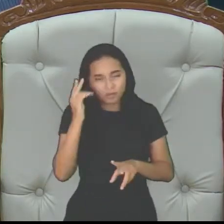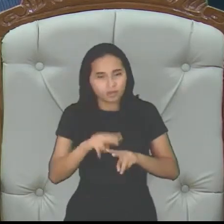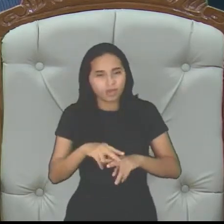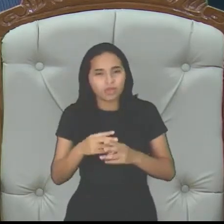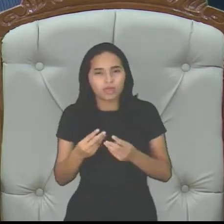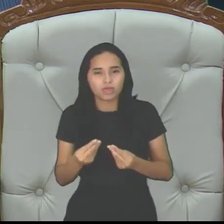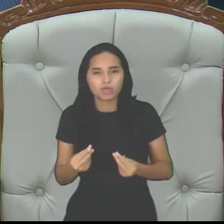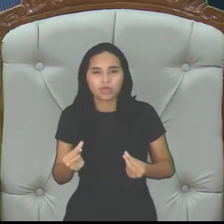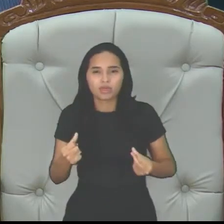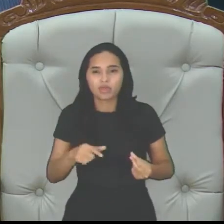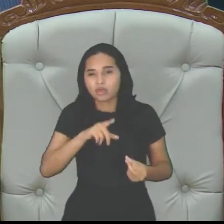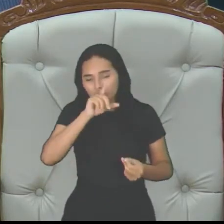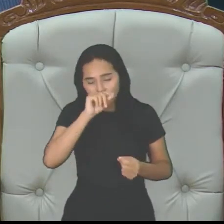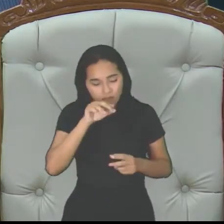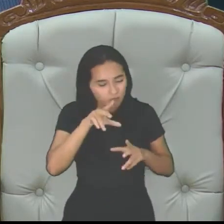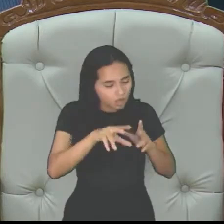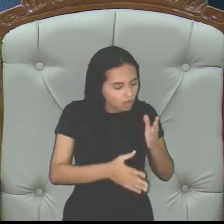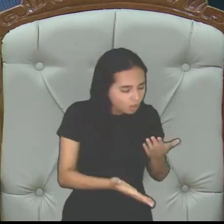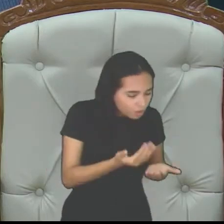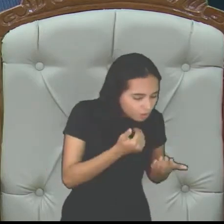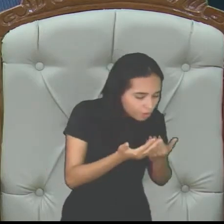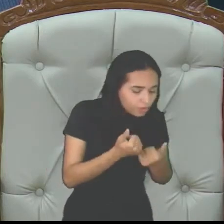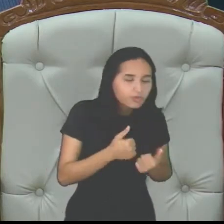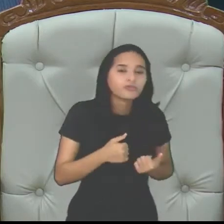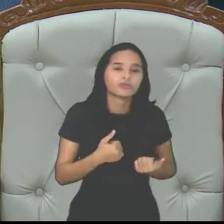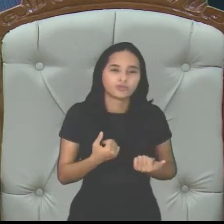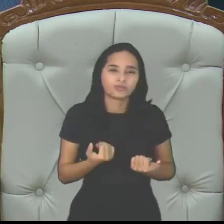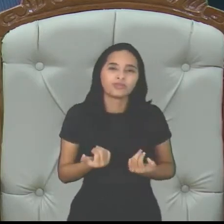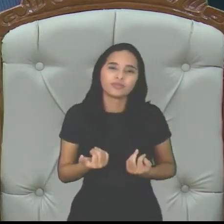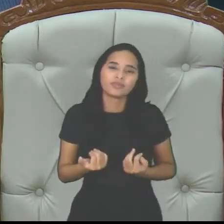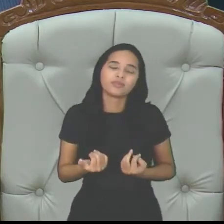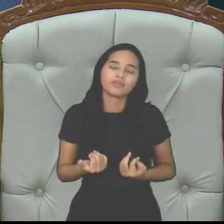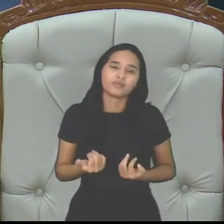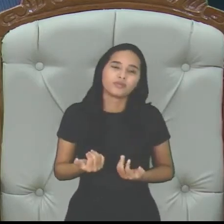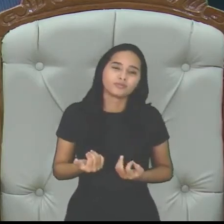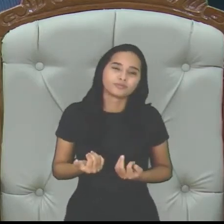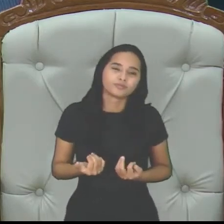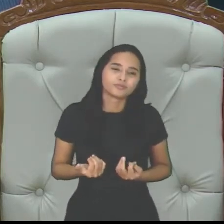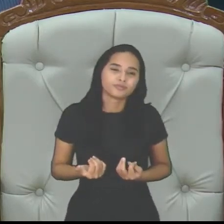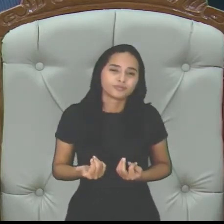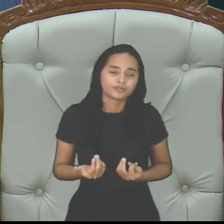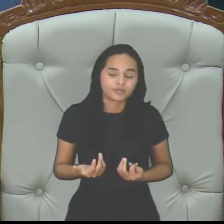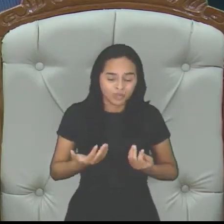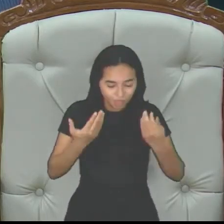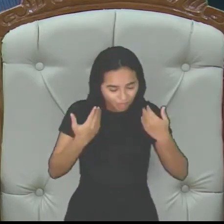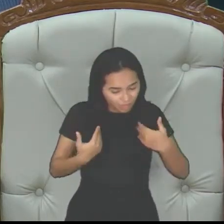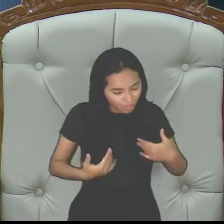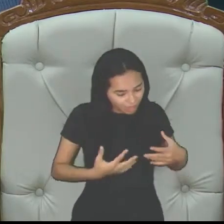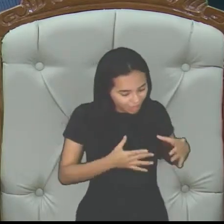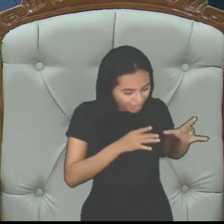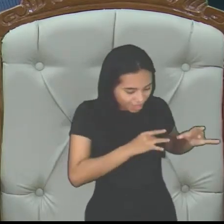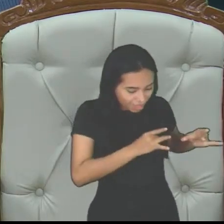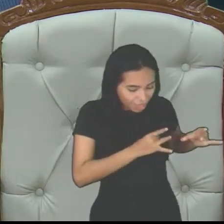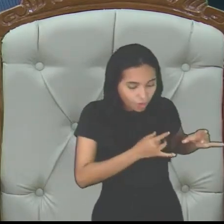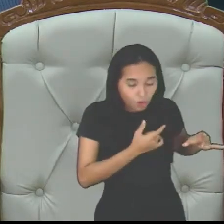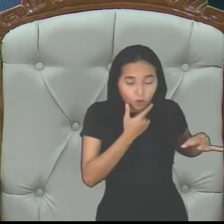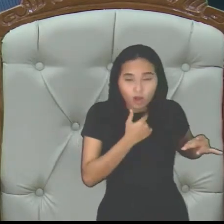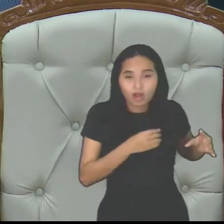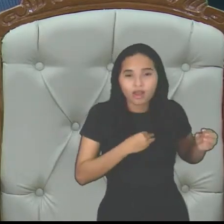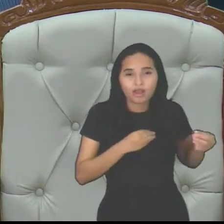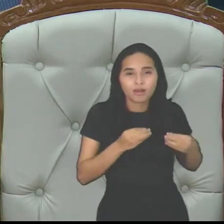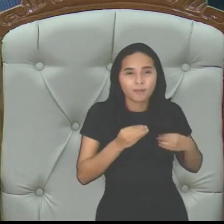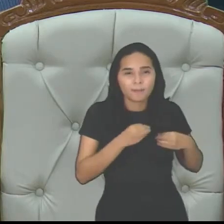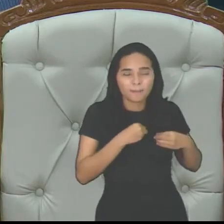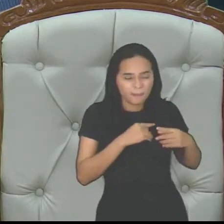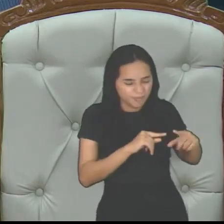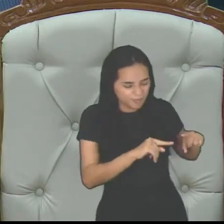está dizendo. Em mim parece não, está grudado o homem do pecado, que me assedia,